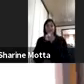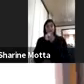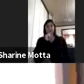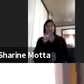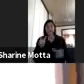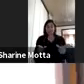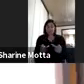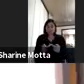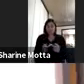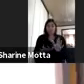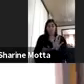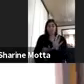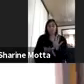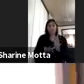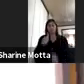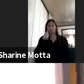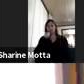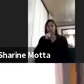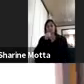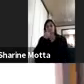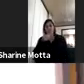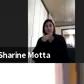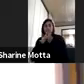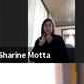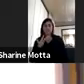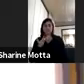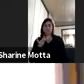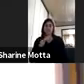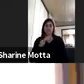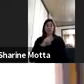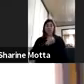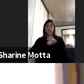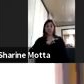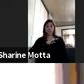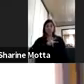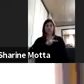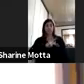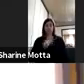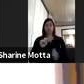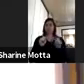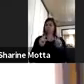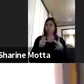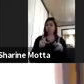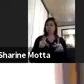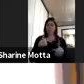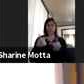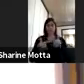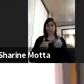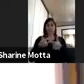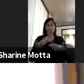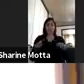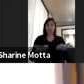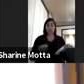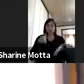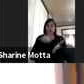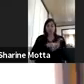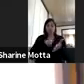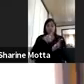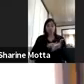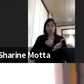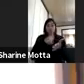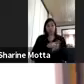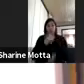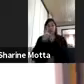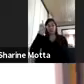está muito engajado nessa missão, né? É o nosso métier. A gente luta para que o trabalho humano